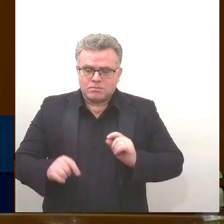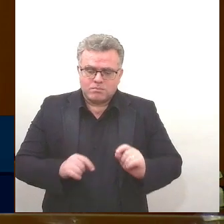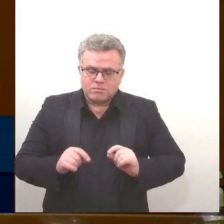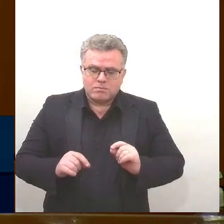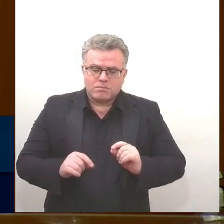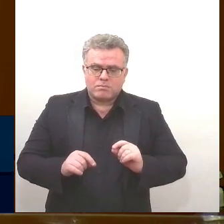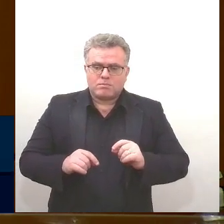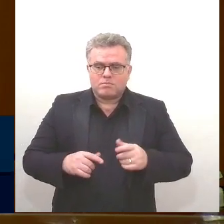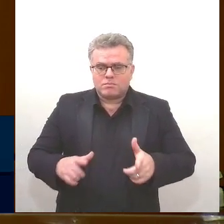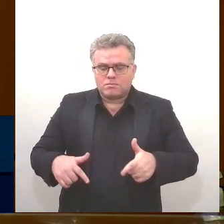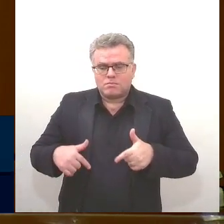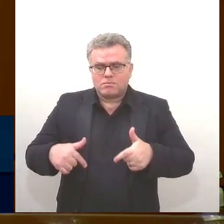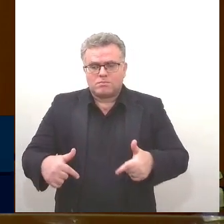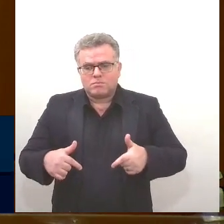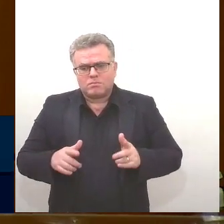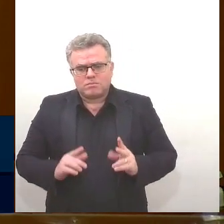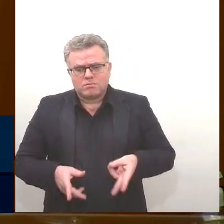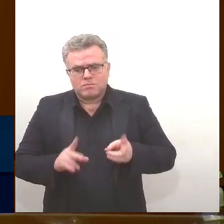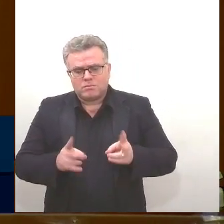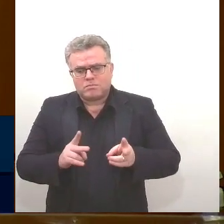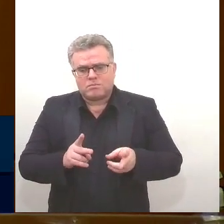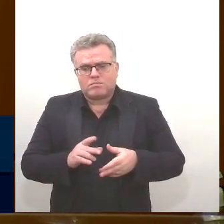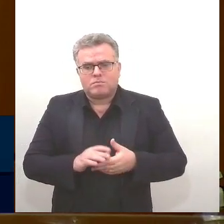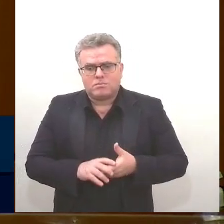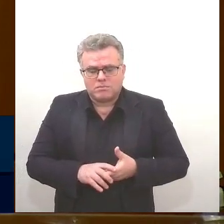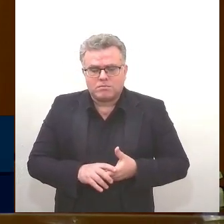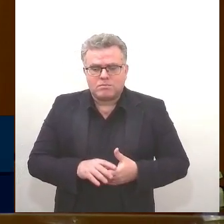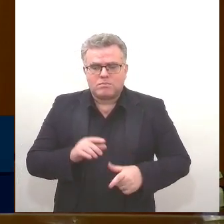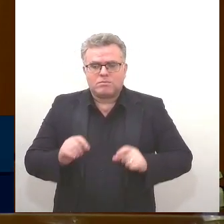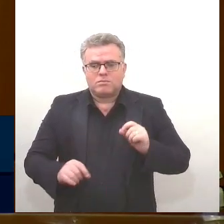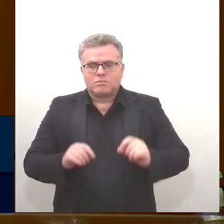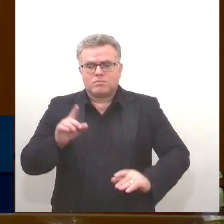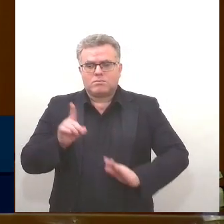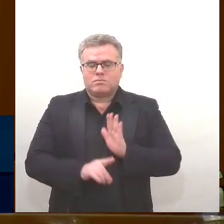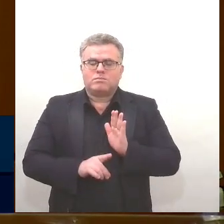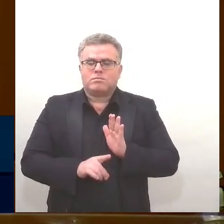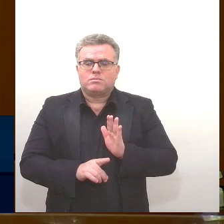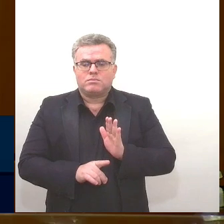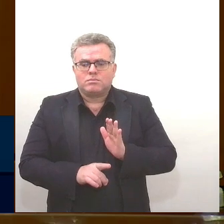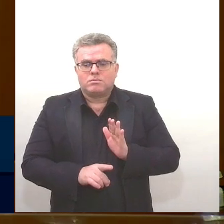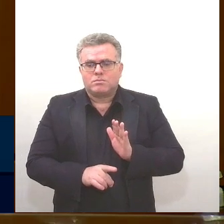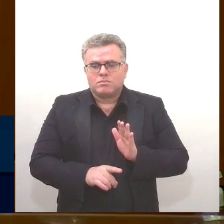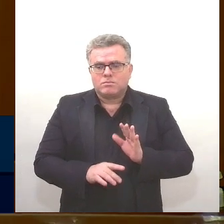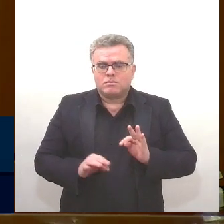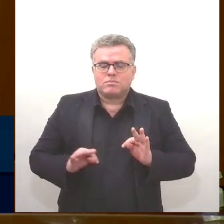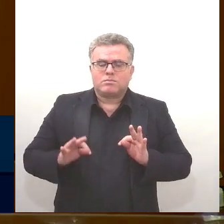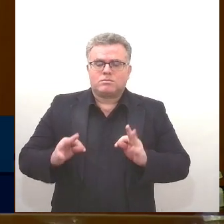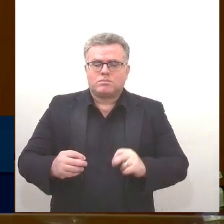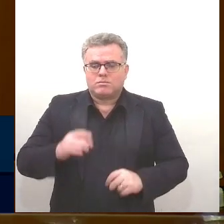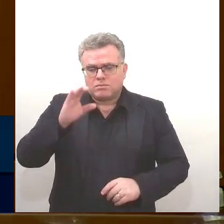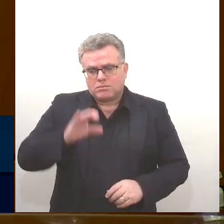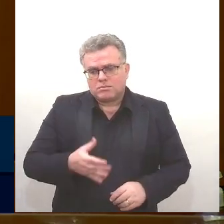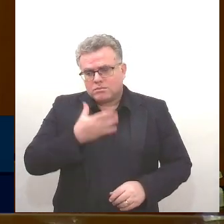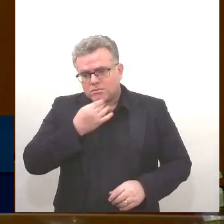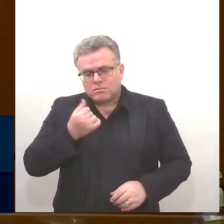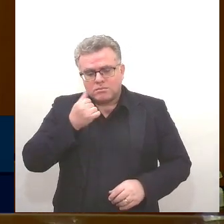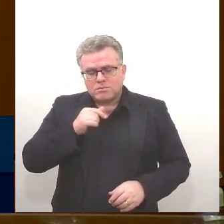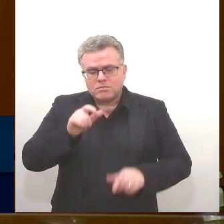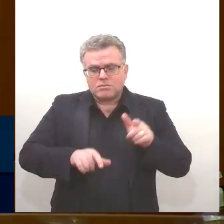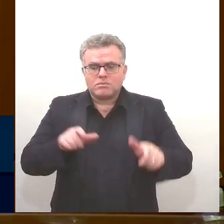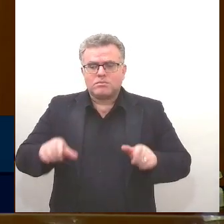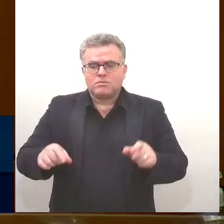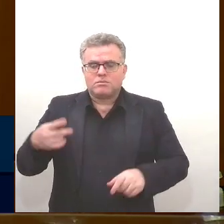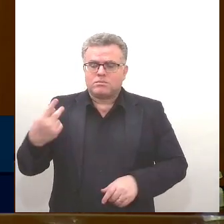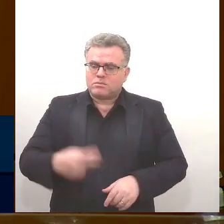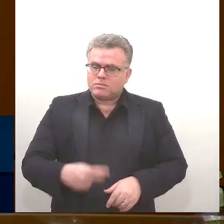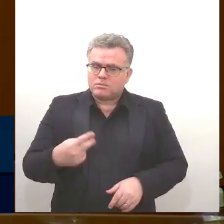os interesses e os direitos dos cidadãos e cidadãs Deputado Paulinho da nossa gente